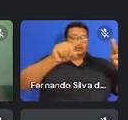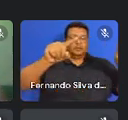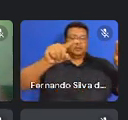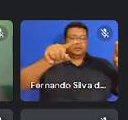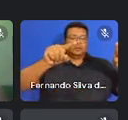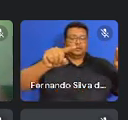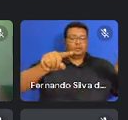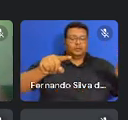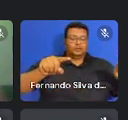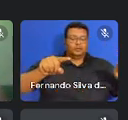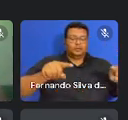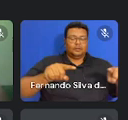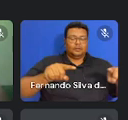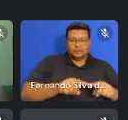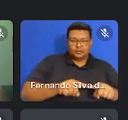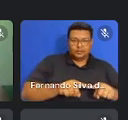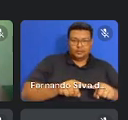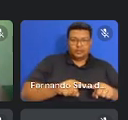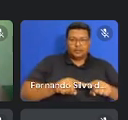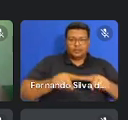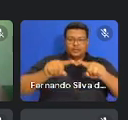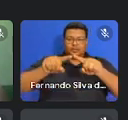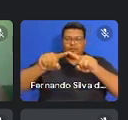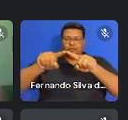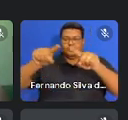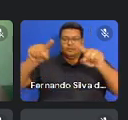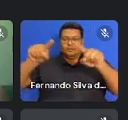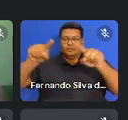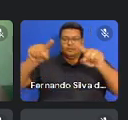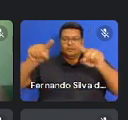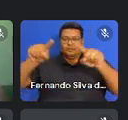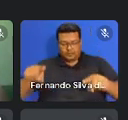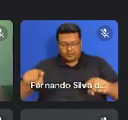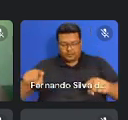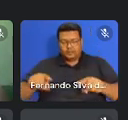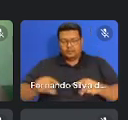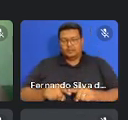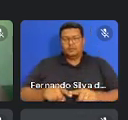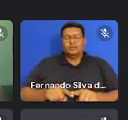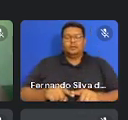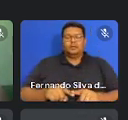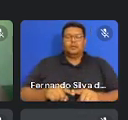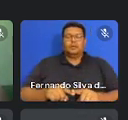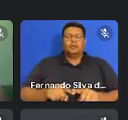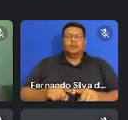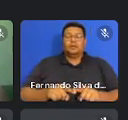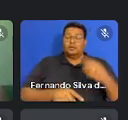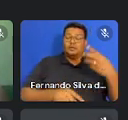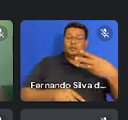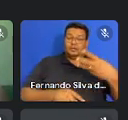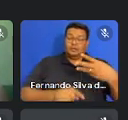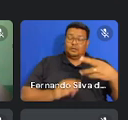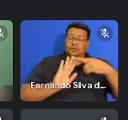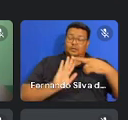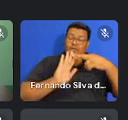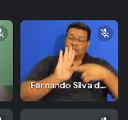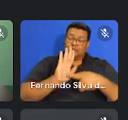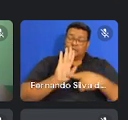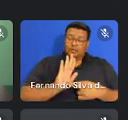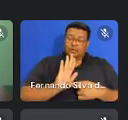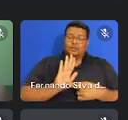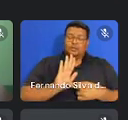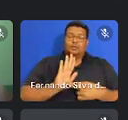Um vértice, um lado, são as interseções. A terceira regra, ela tem muito mais a ver com